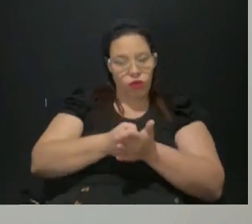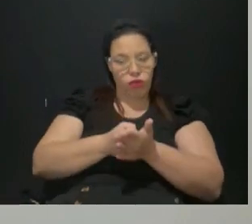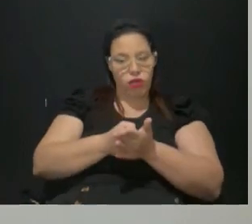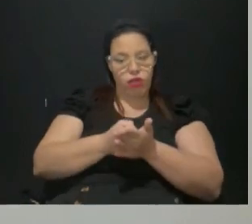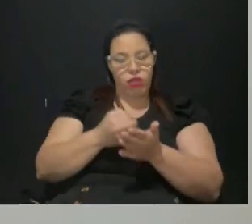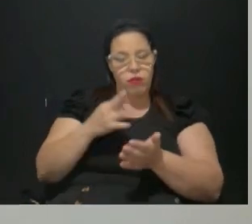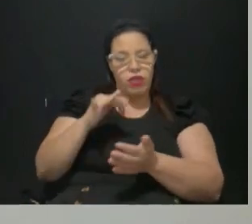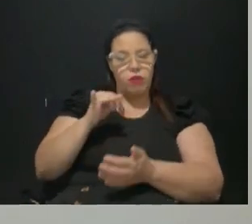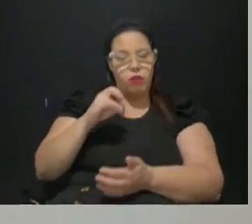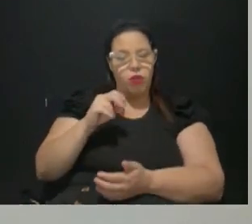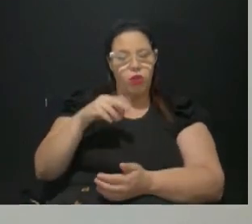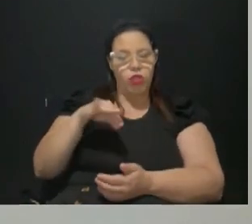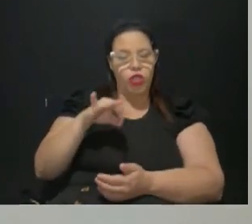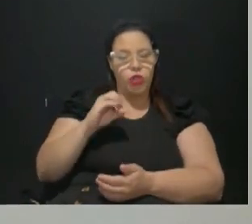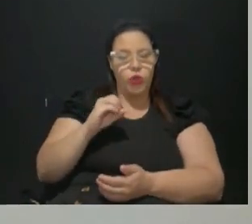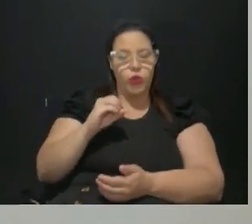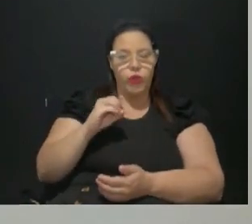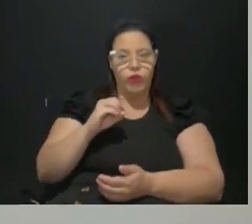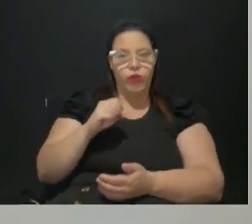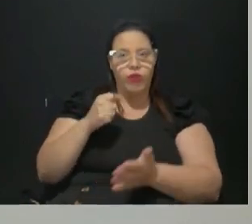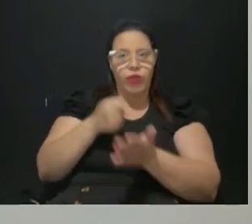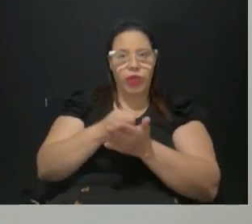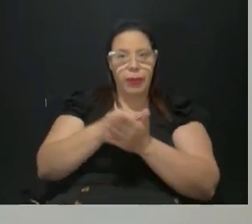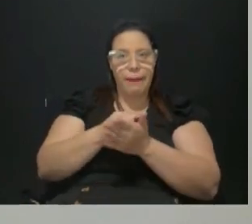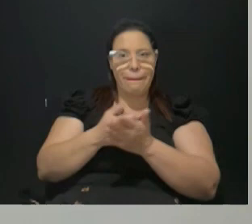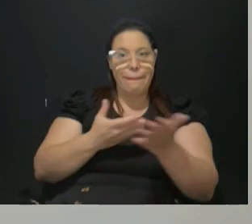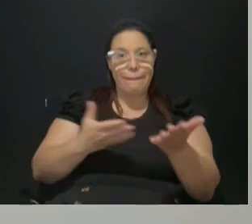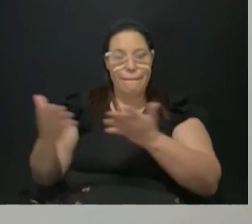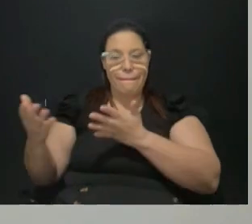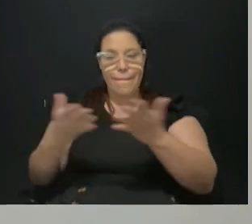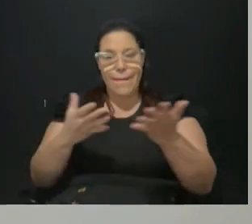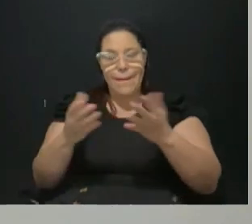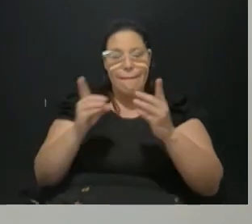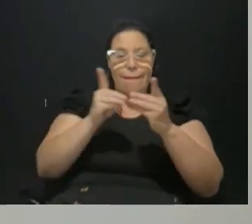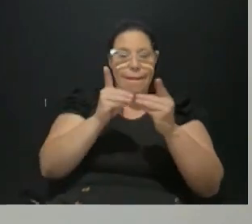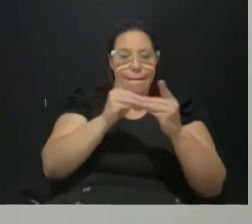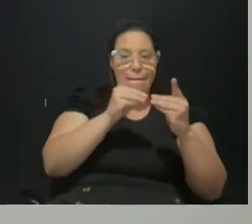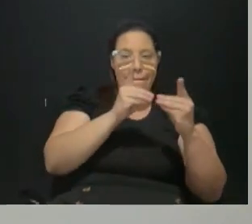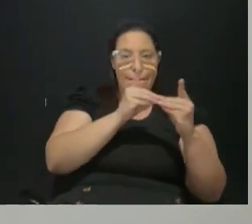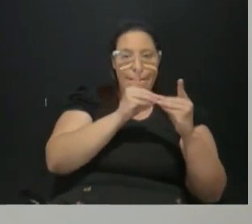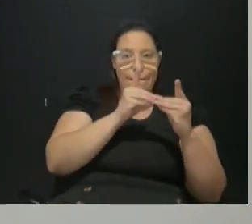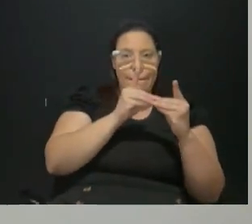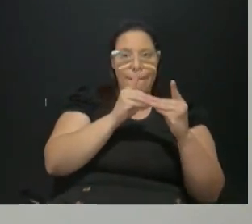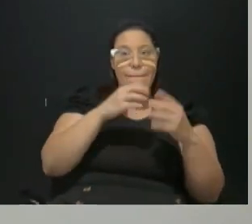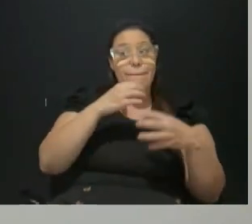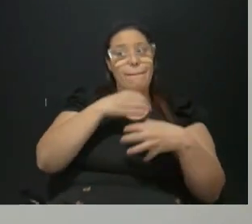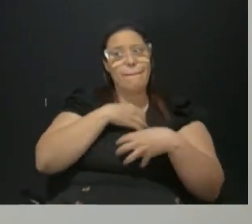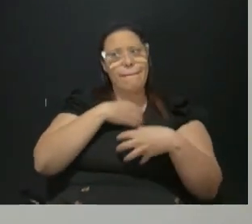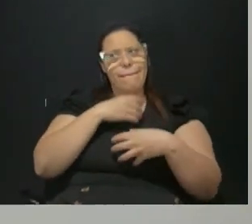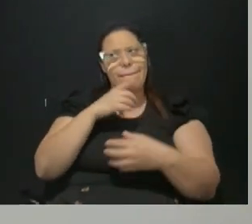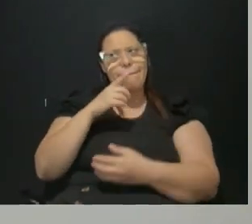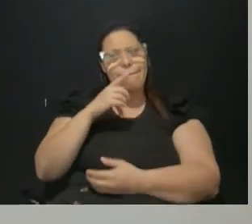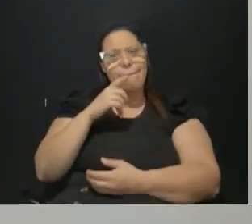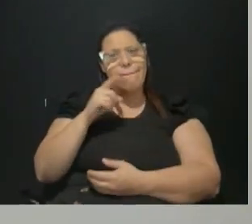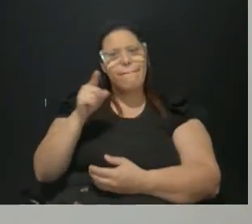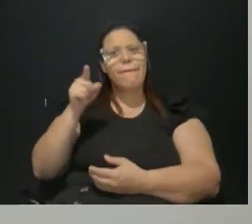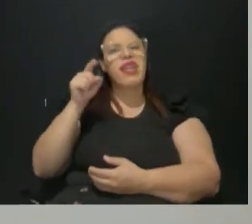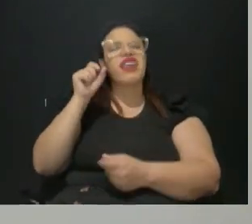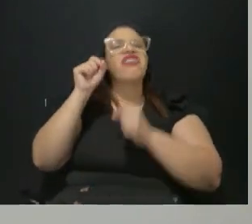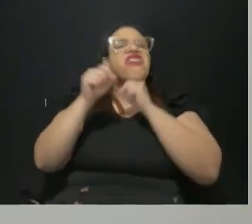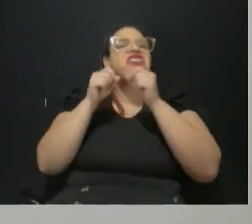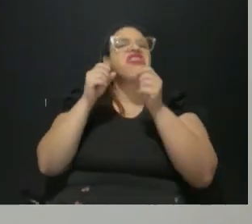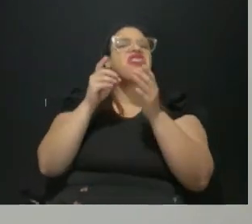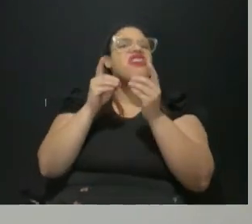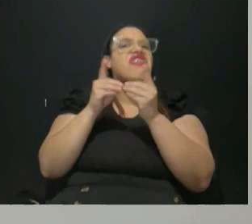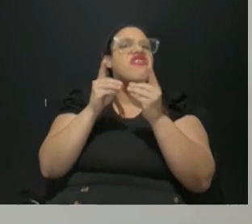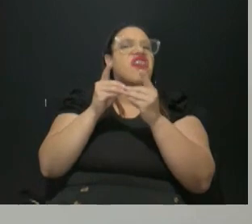epidemiológico, primeiramente, o reforço dos fluxos de atendimento, ou seja, se eu tiver uma suspeita, quem vai